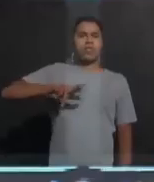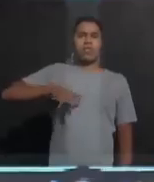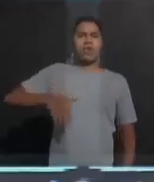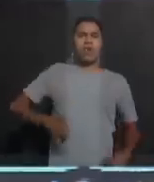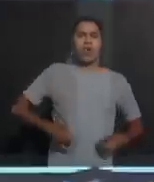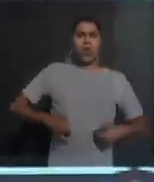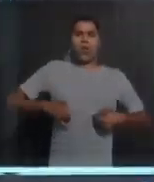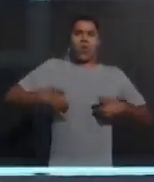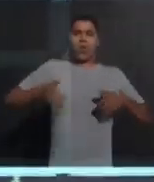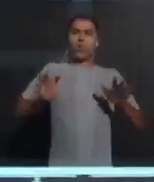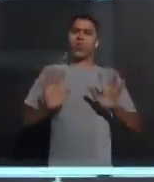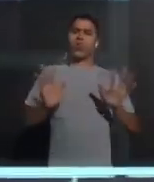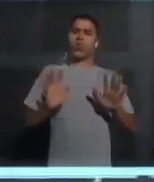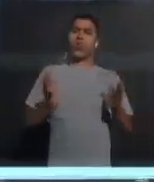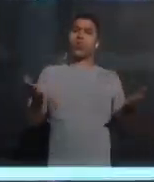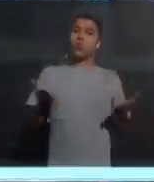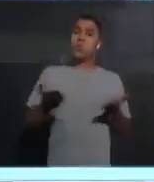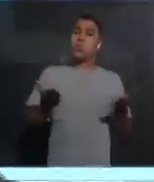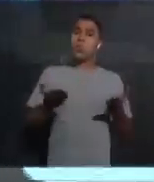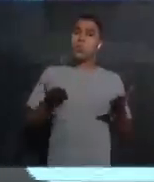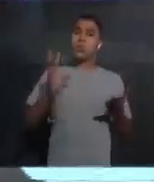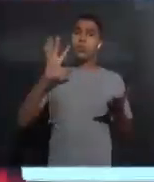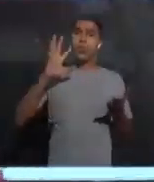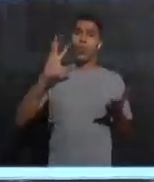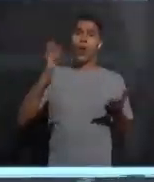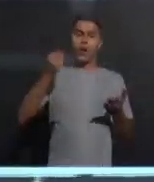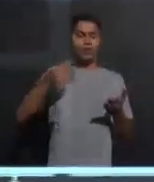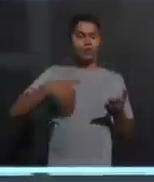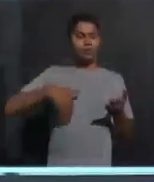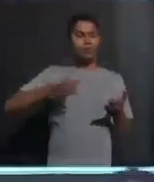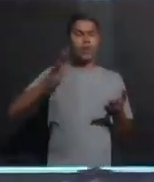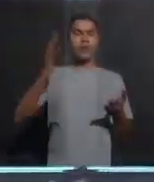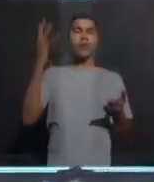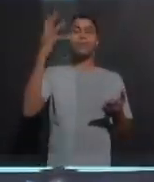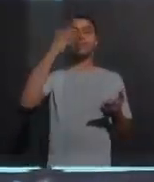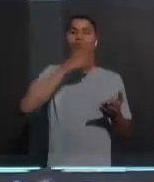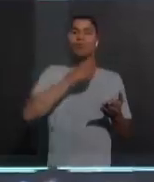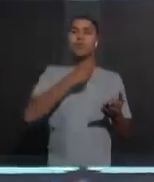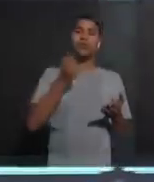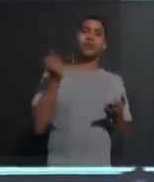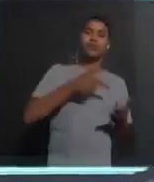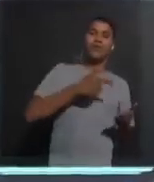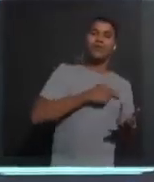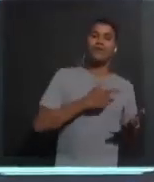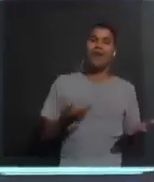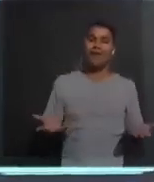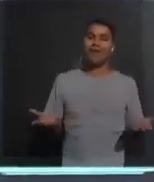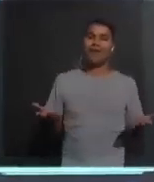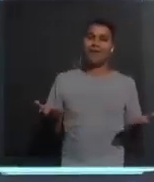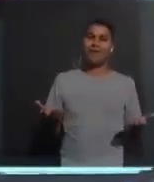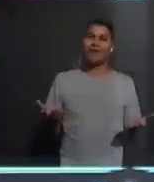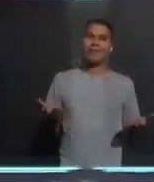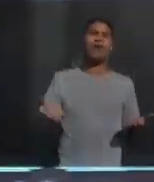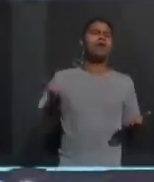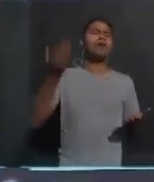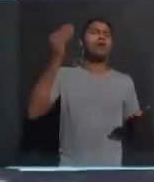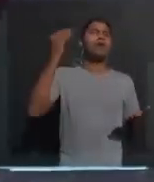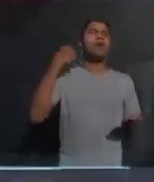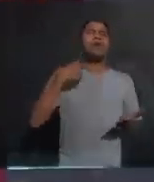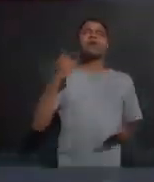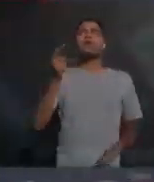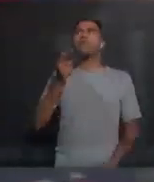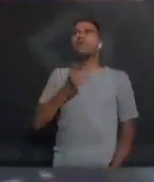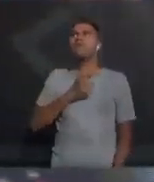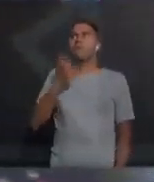nome de jesus hoje eu me acho mais bonita maioria do tempo do que venha a dizer eu achava